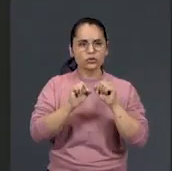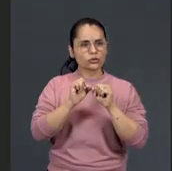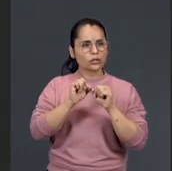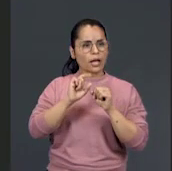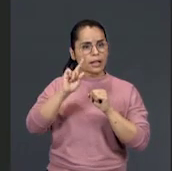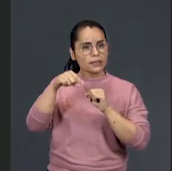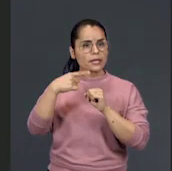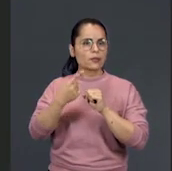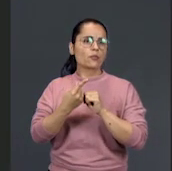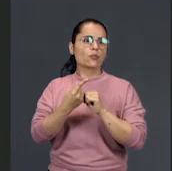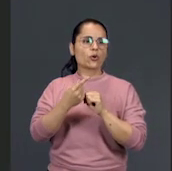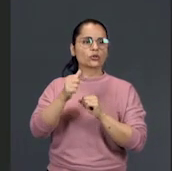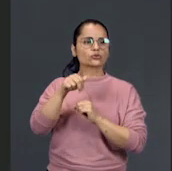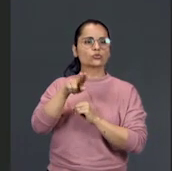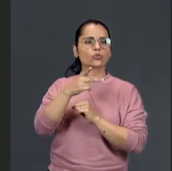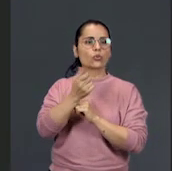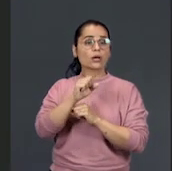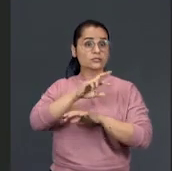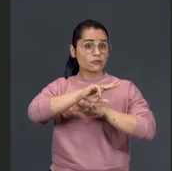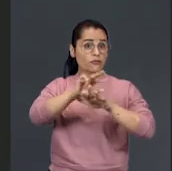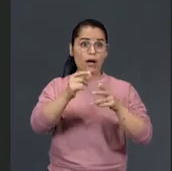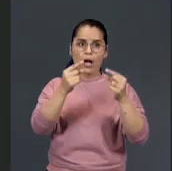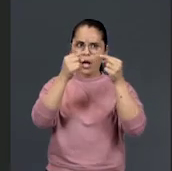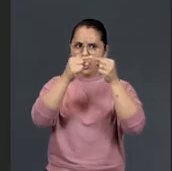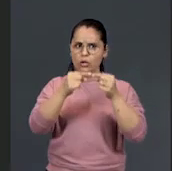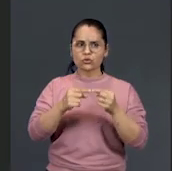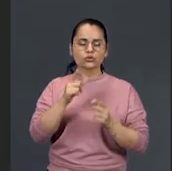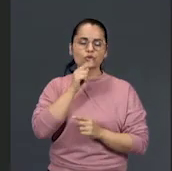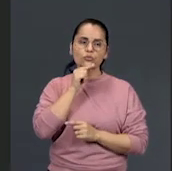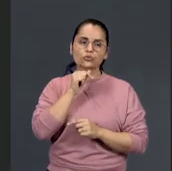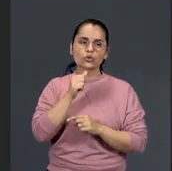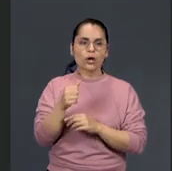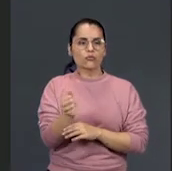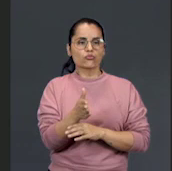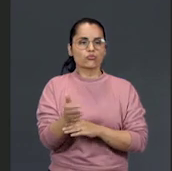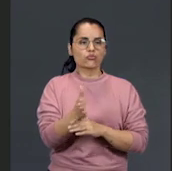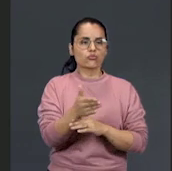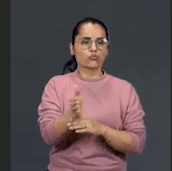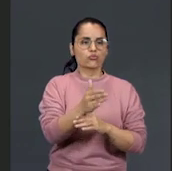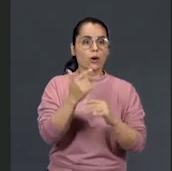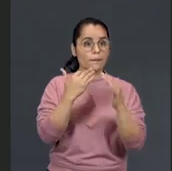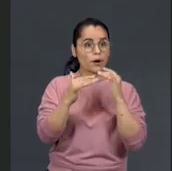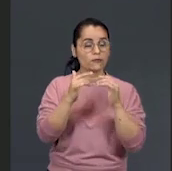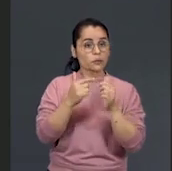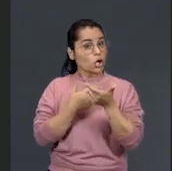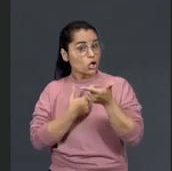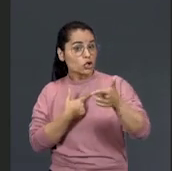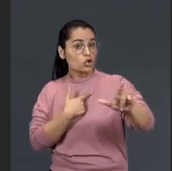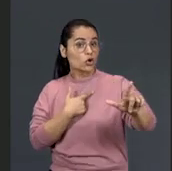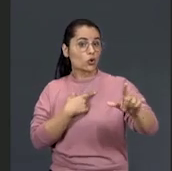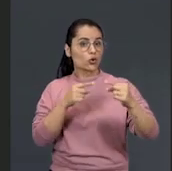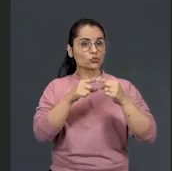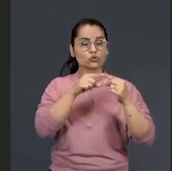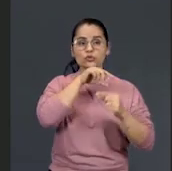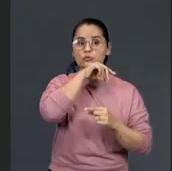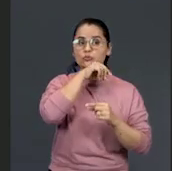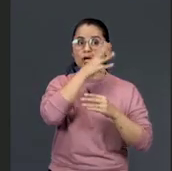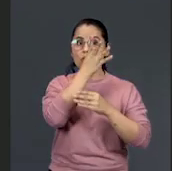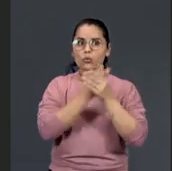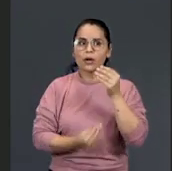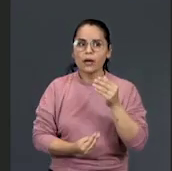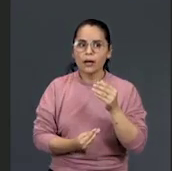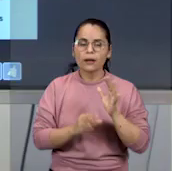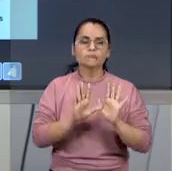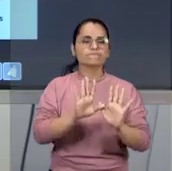após o ânus e em muitas espécies aquáticas ela auxilia na movimentação. Em outras, a cauda desaparece.